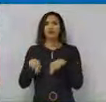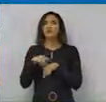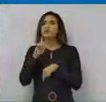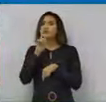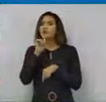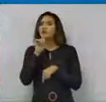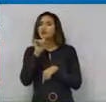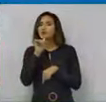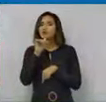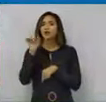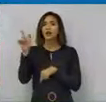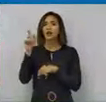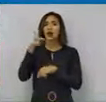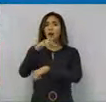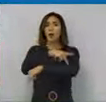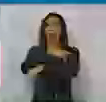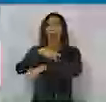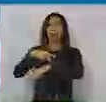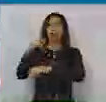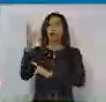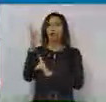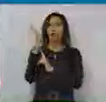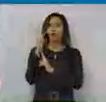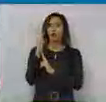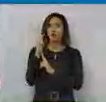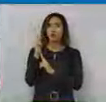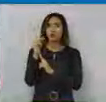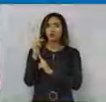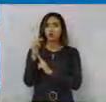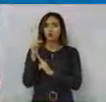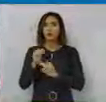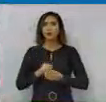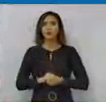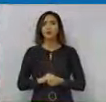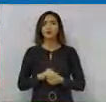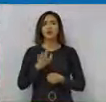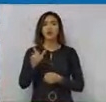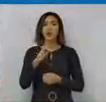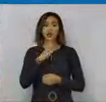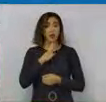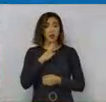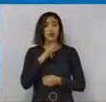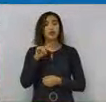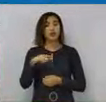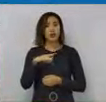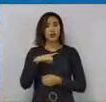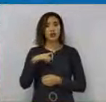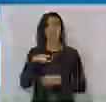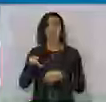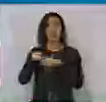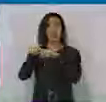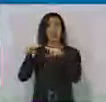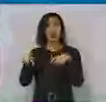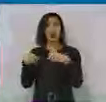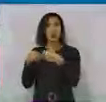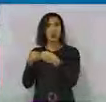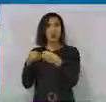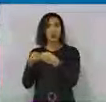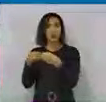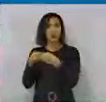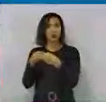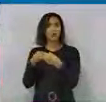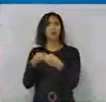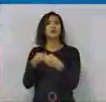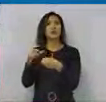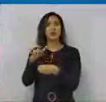Parque Estadual do Tinga, né? Quem é de Belém conhece bem, então ela está na borda dessa unidade de conservação